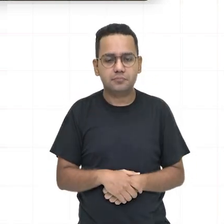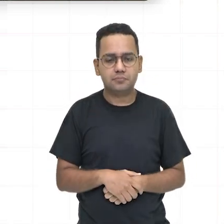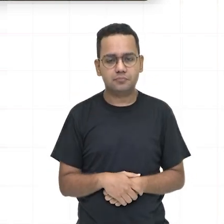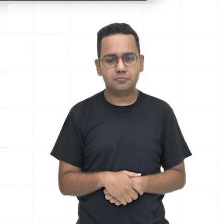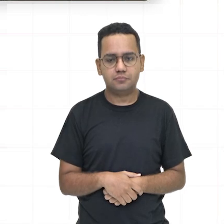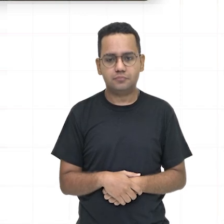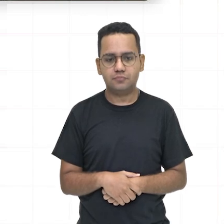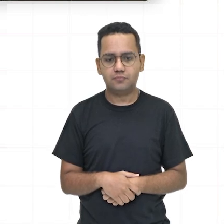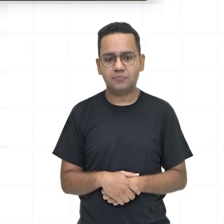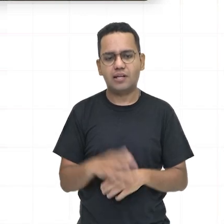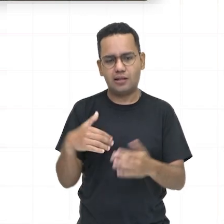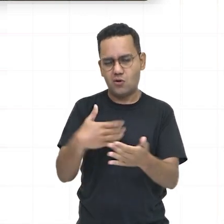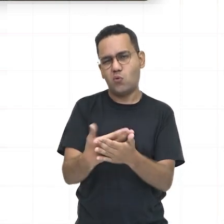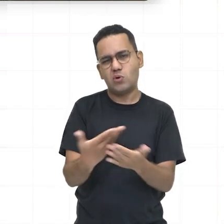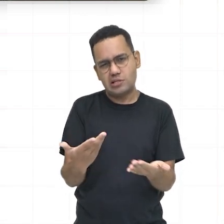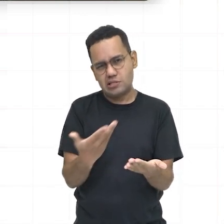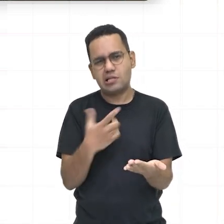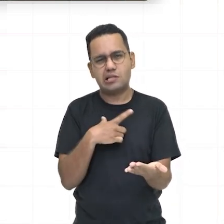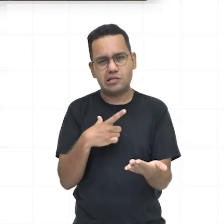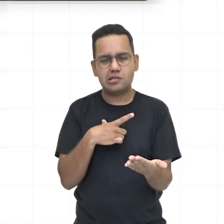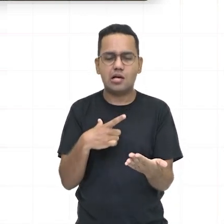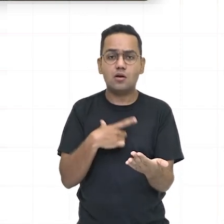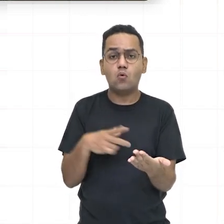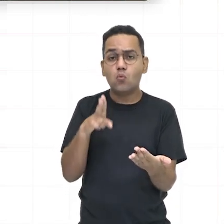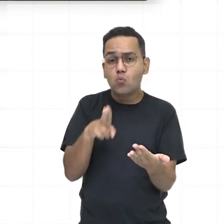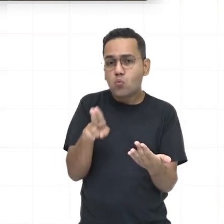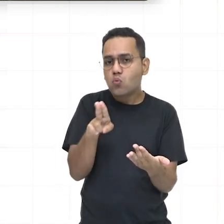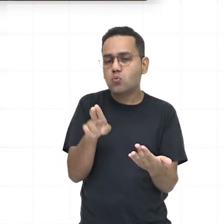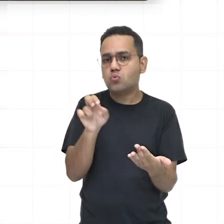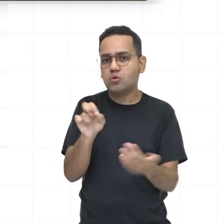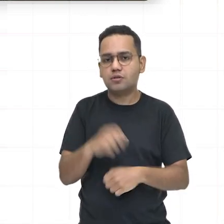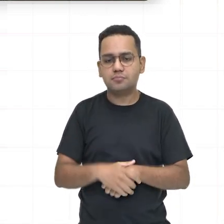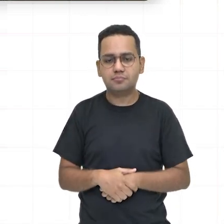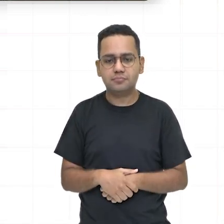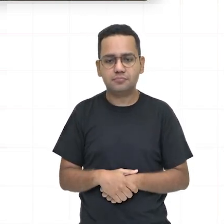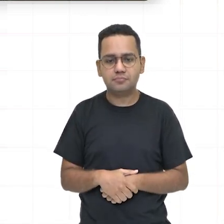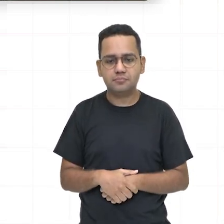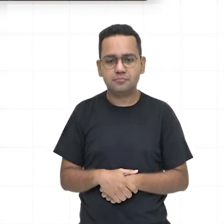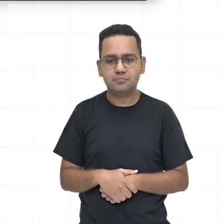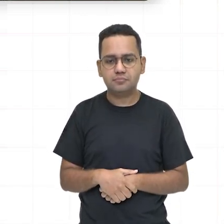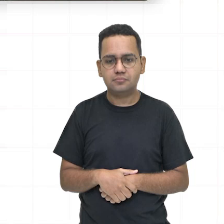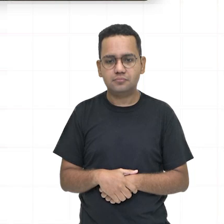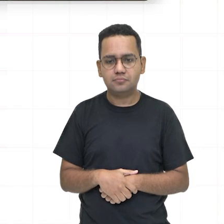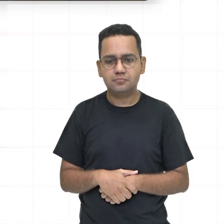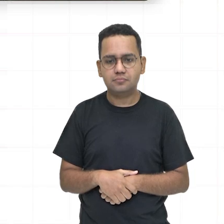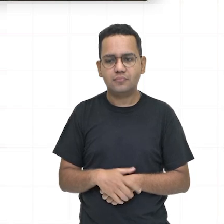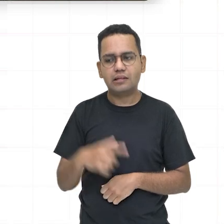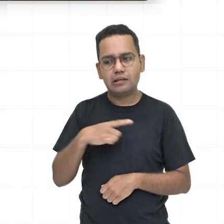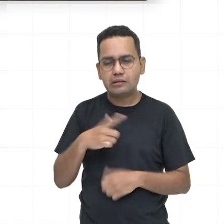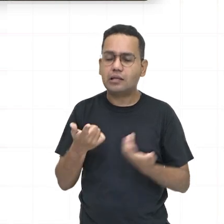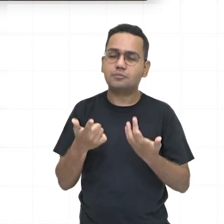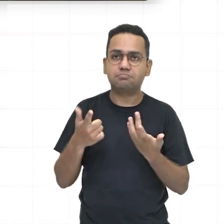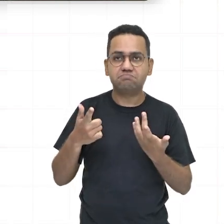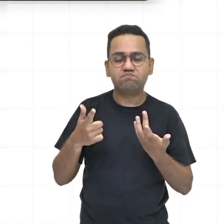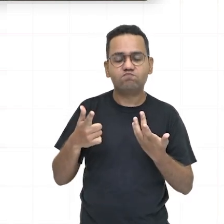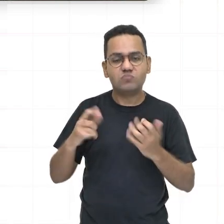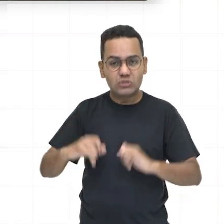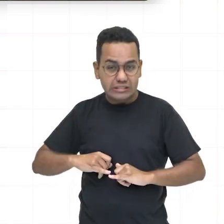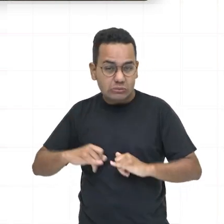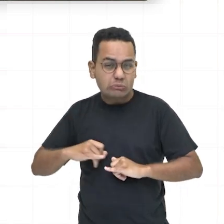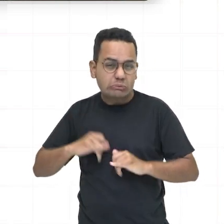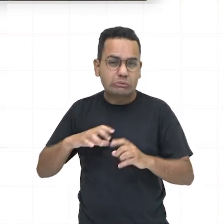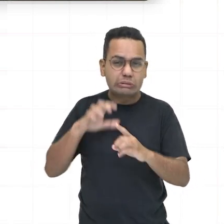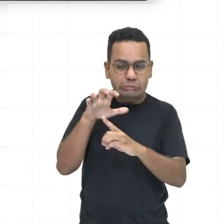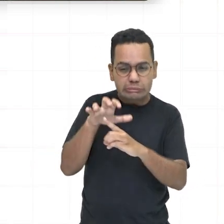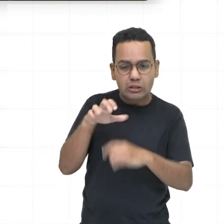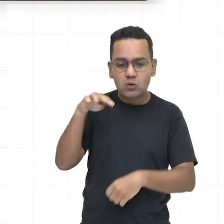que até hoje, alguns lugares aí no mundo, eles sofrem as consequências desse colonialismo novo,